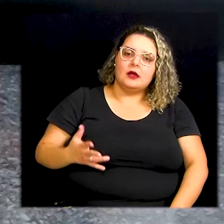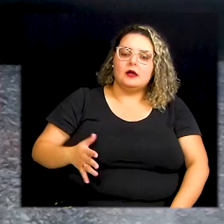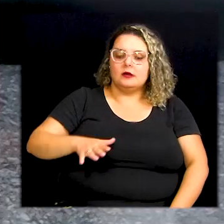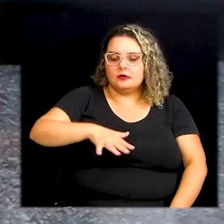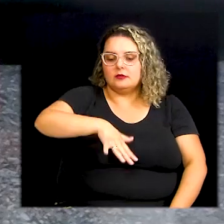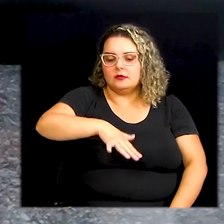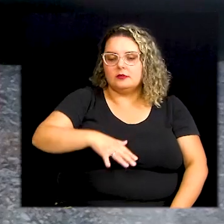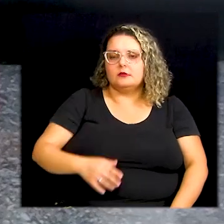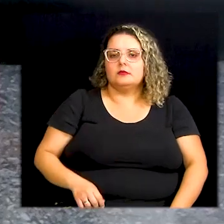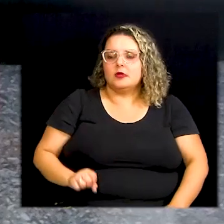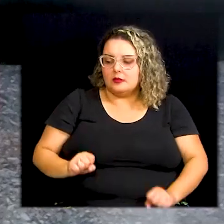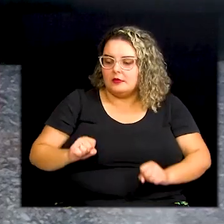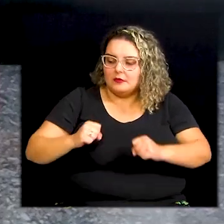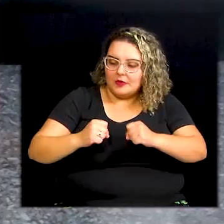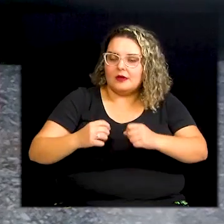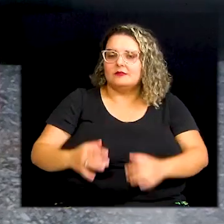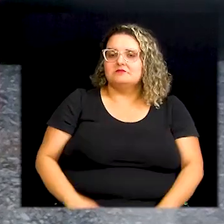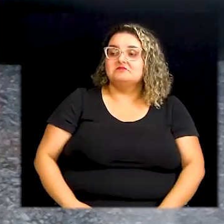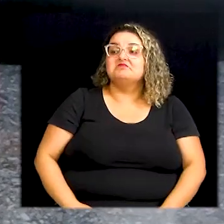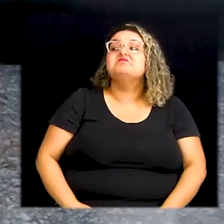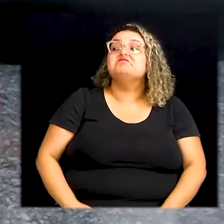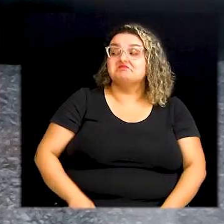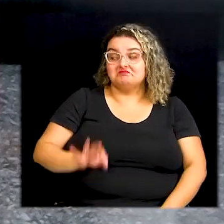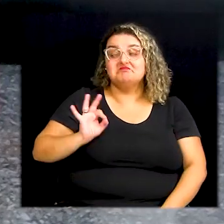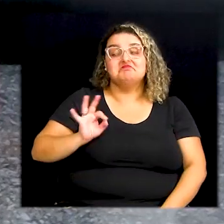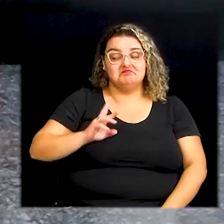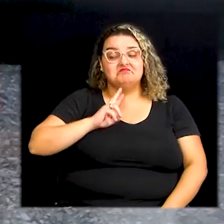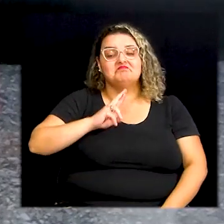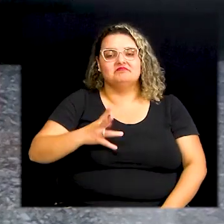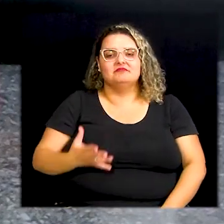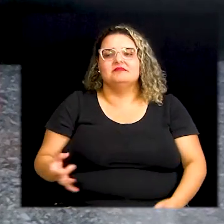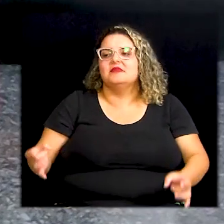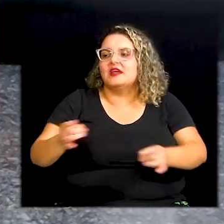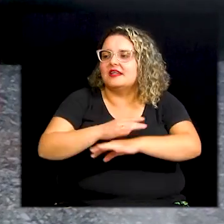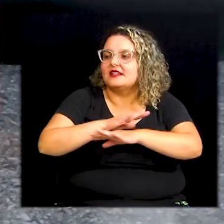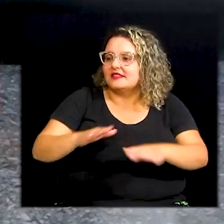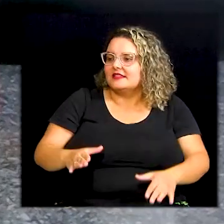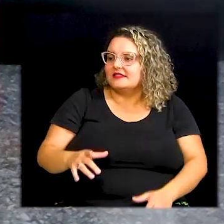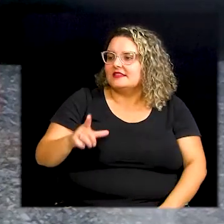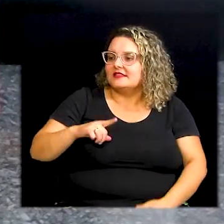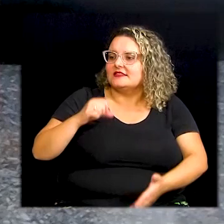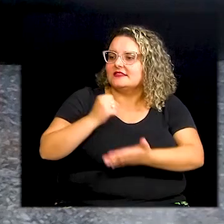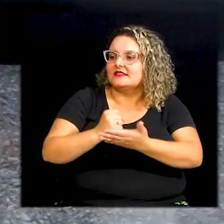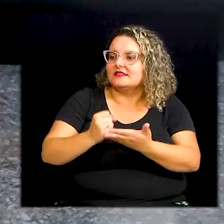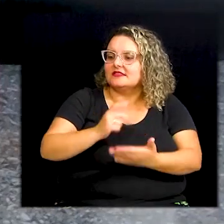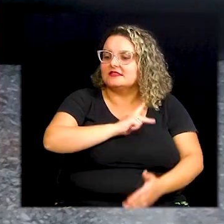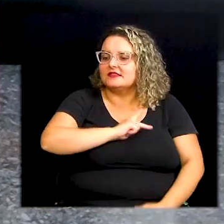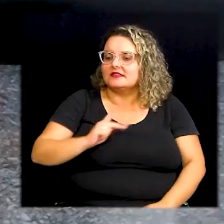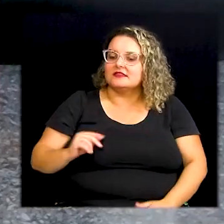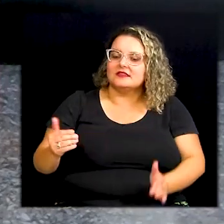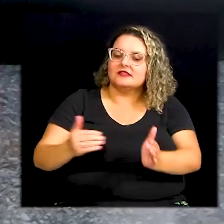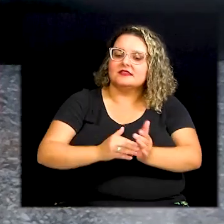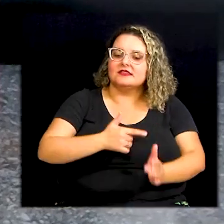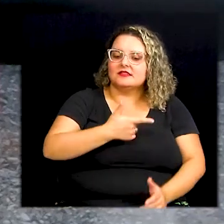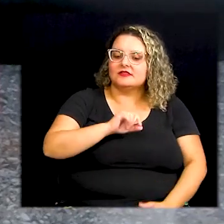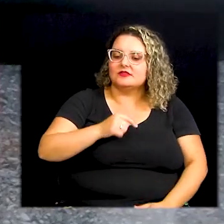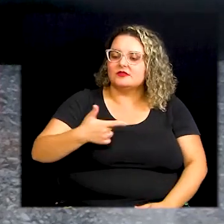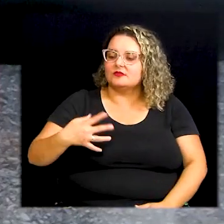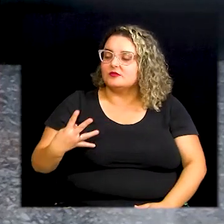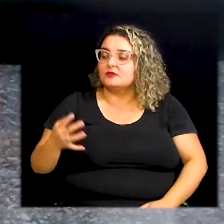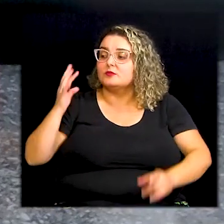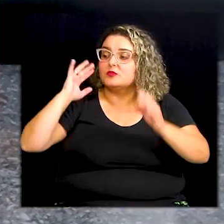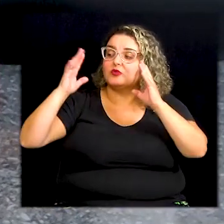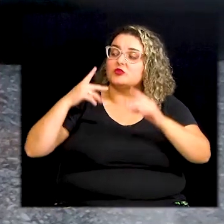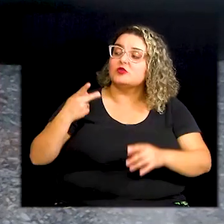bem ofensivo mesmo. Isso aí, não fugiu da resposta. Para a gente poder encerrar, tem contrato com a Ponte Longa até 2024.